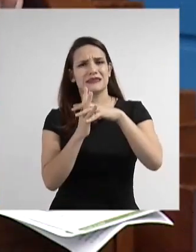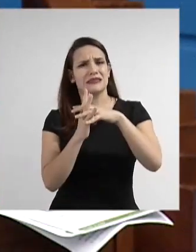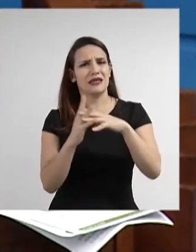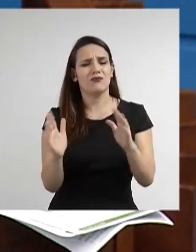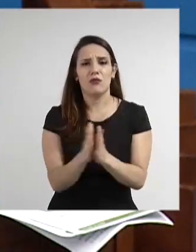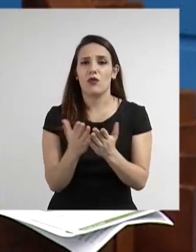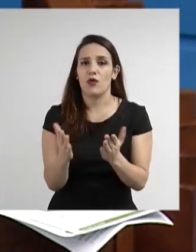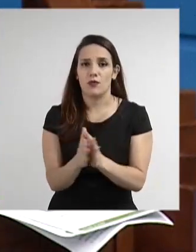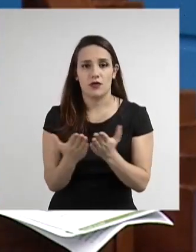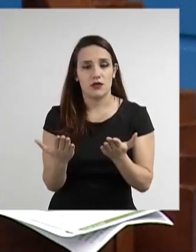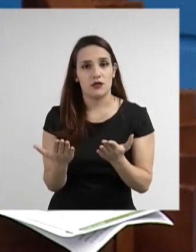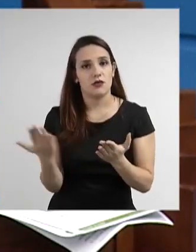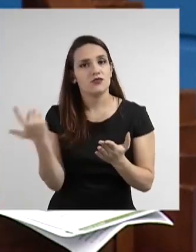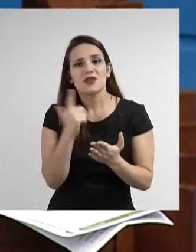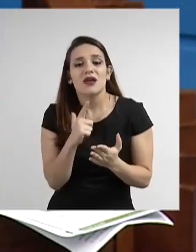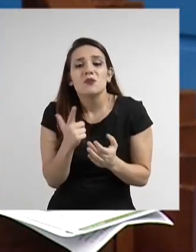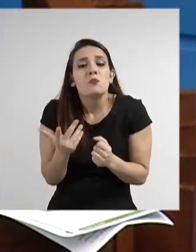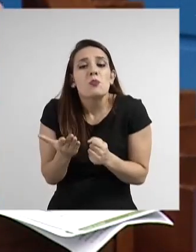ter o mínimo